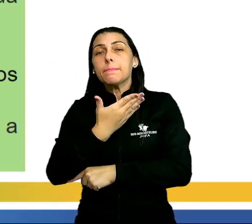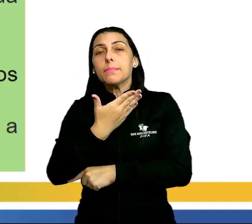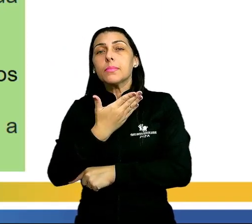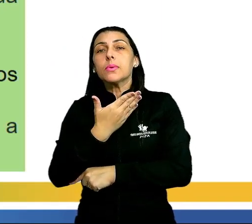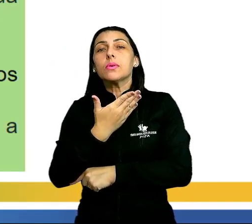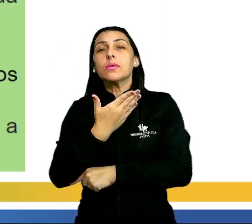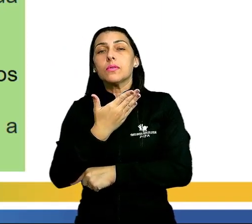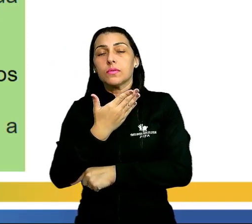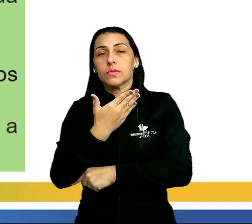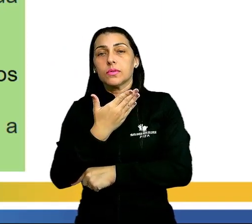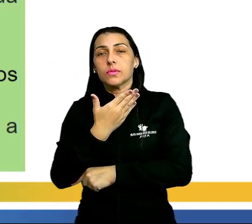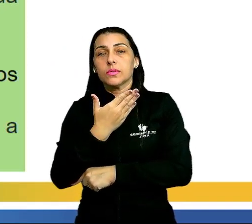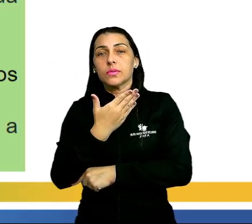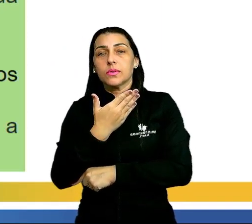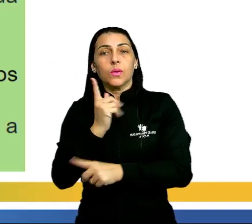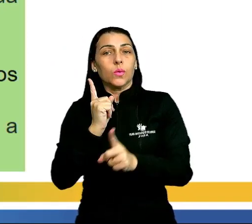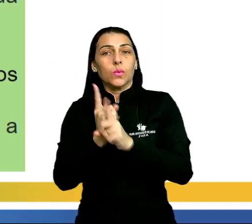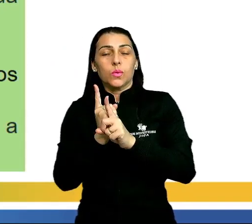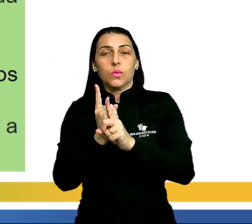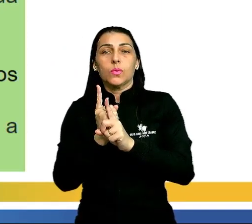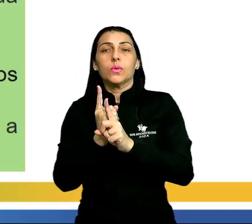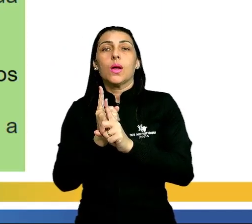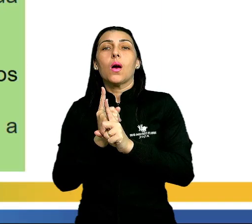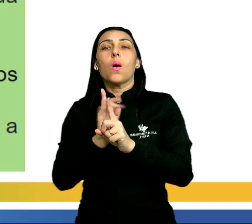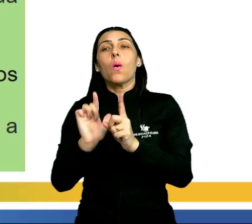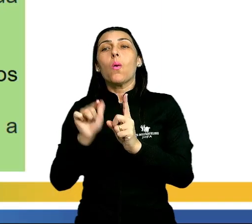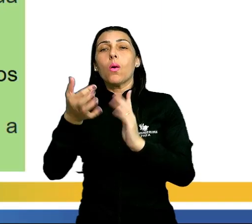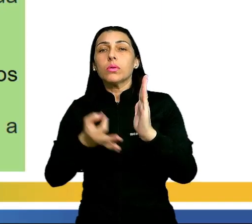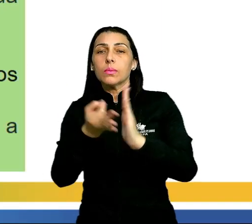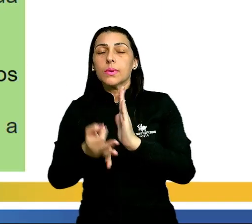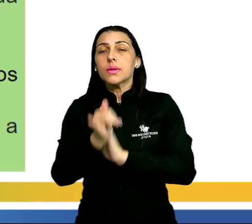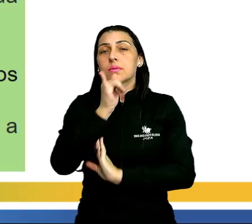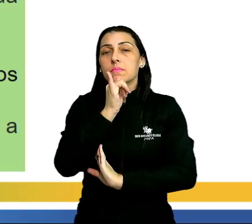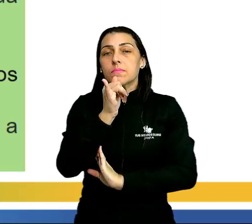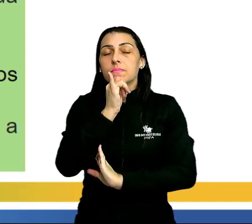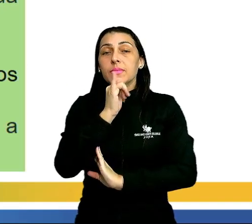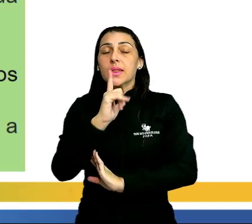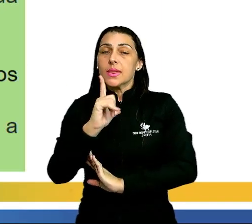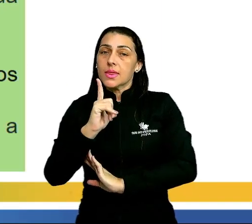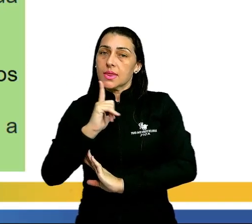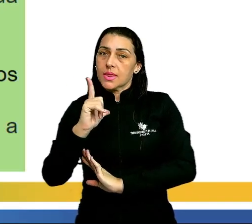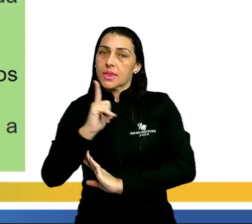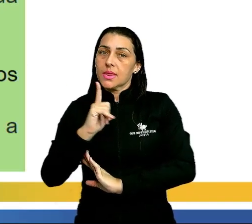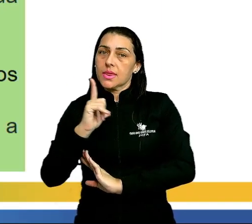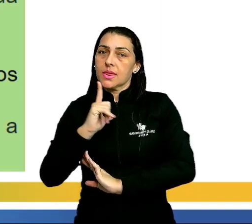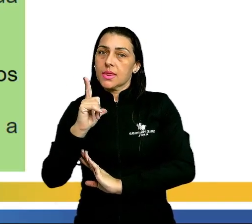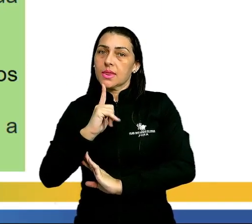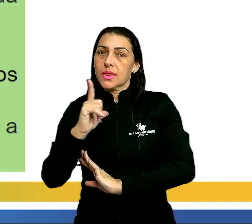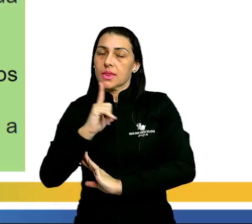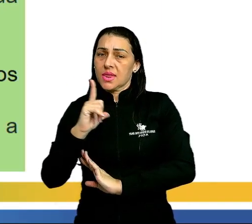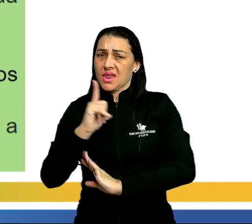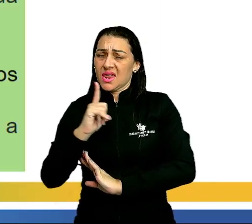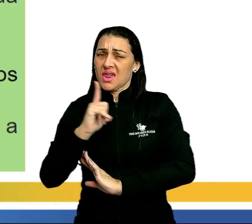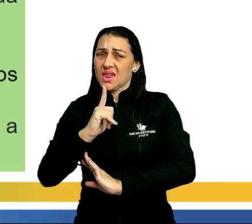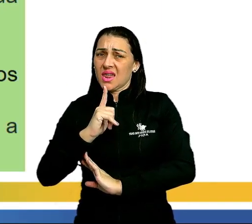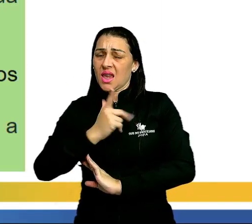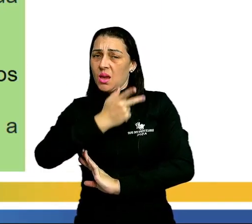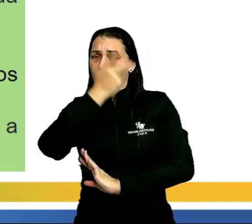ao contrário, não se encontrar uma contra-argumentação. Exemplo: existe fantasmas na casa de